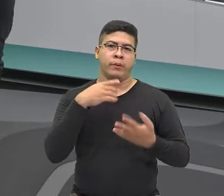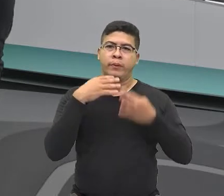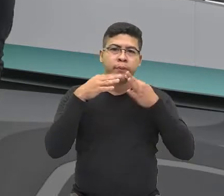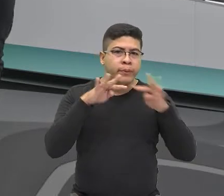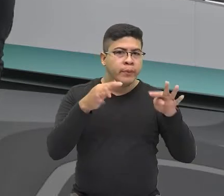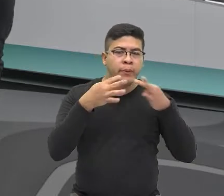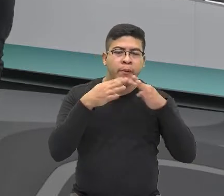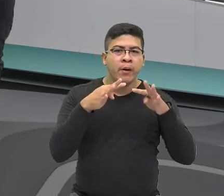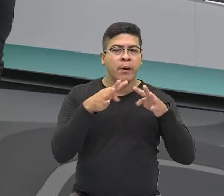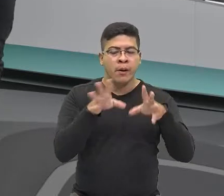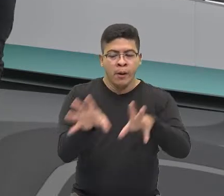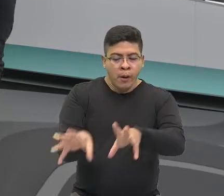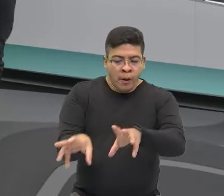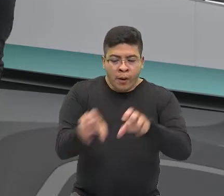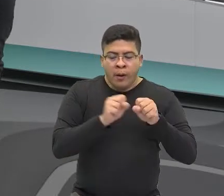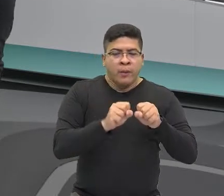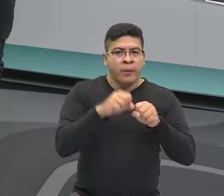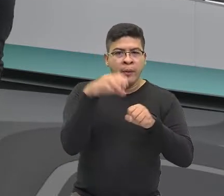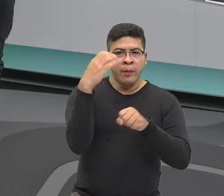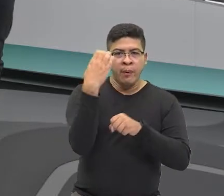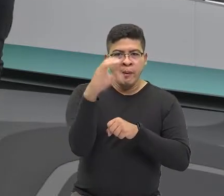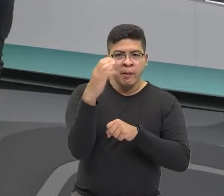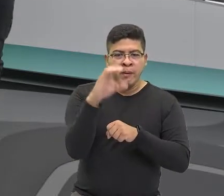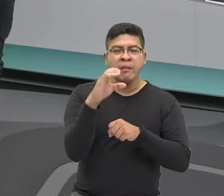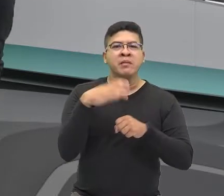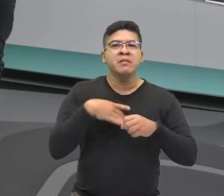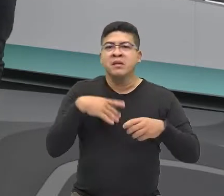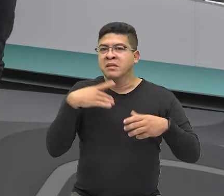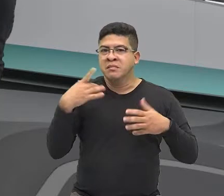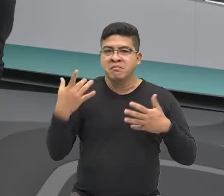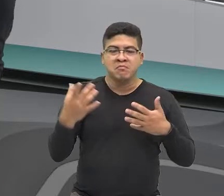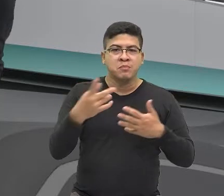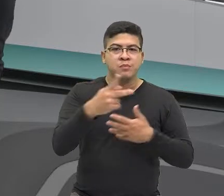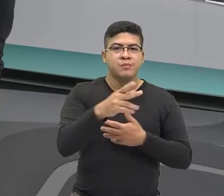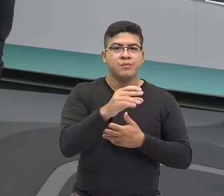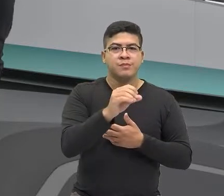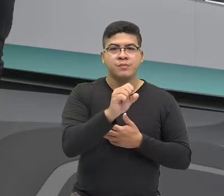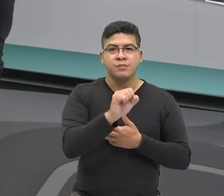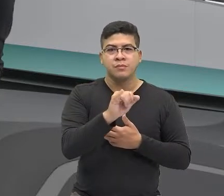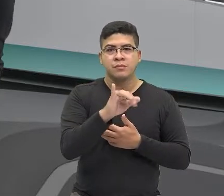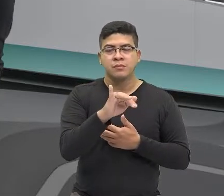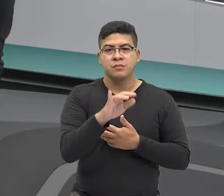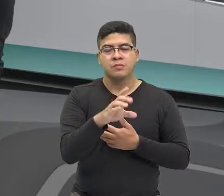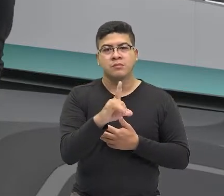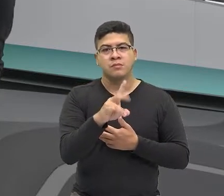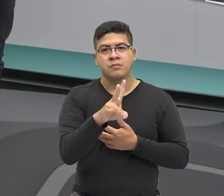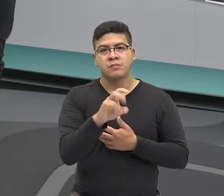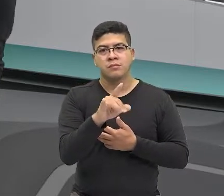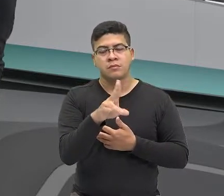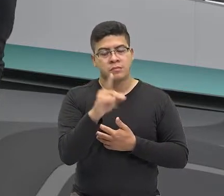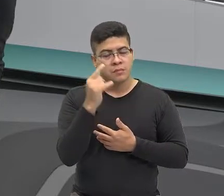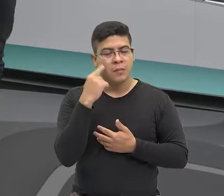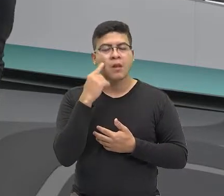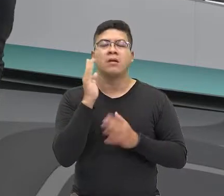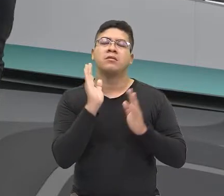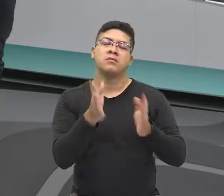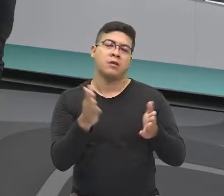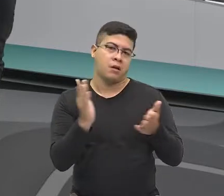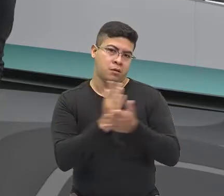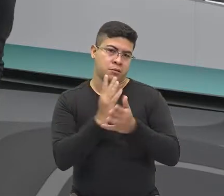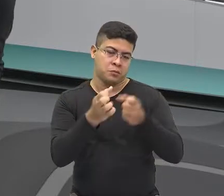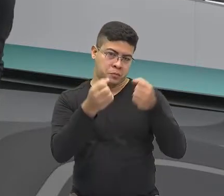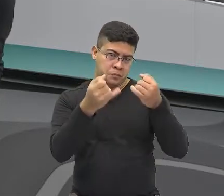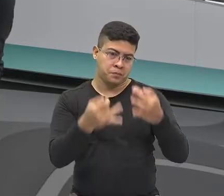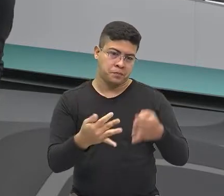a ciência também, né? Ele vai trazer o positivismo, ele vai trazer ali o determinismo, que nós já explicamos. O que